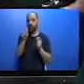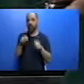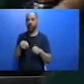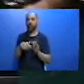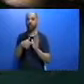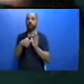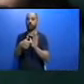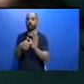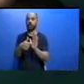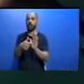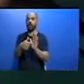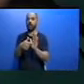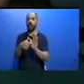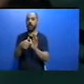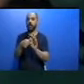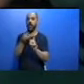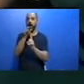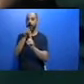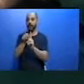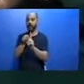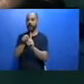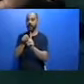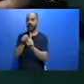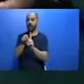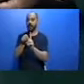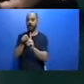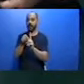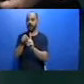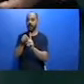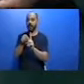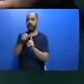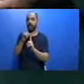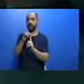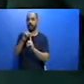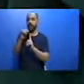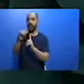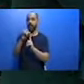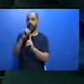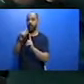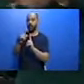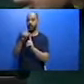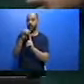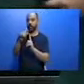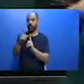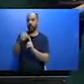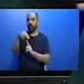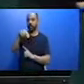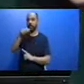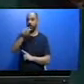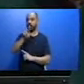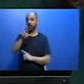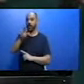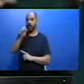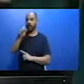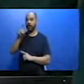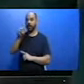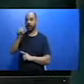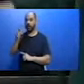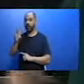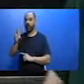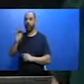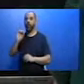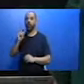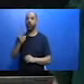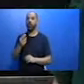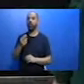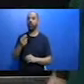a sala do narrador ou destacar informações quando ele se encontra no